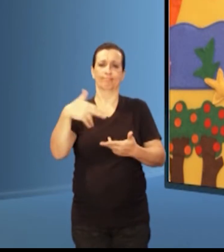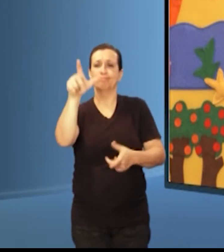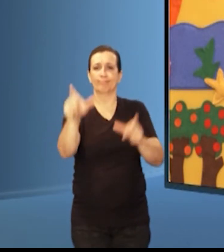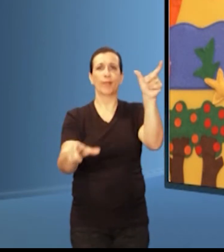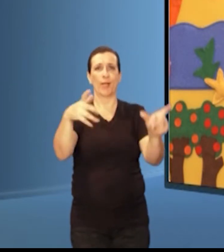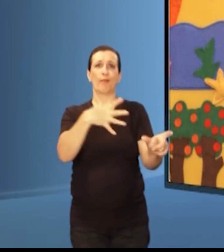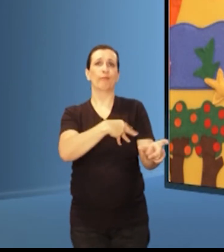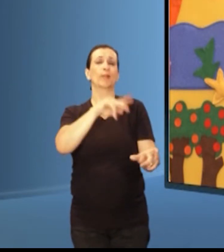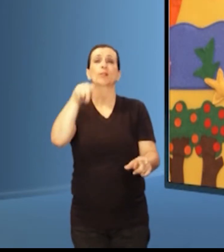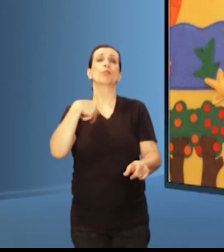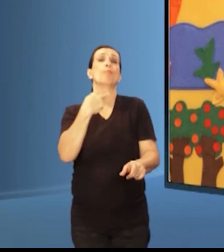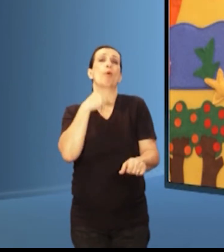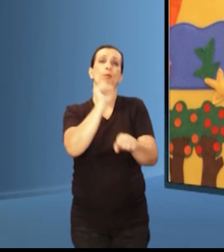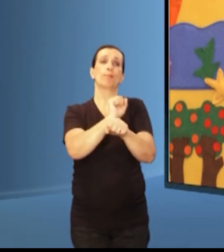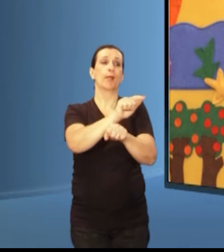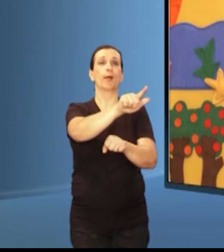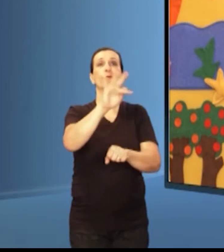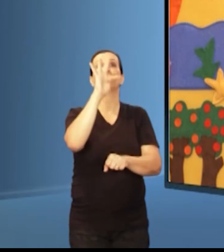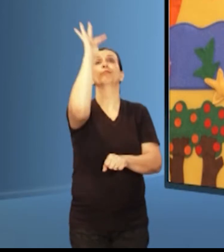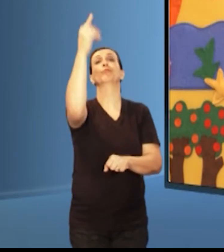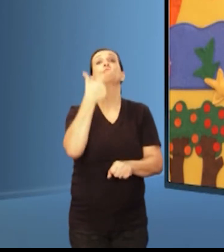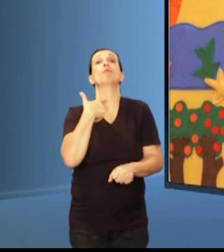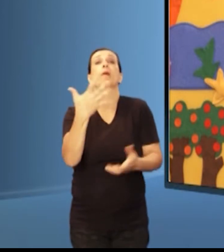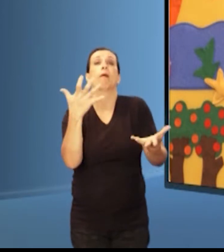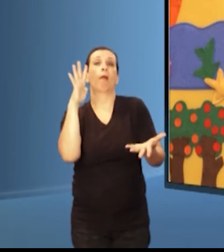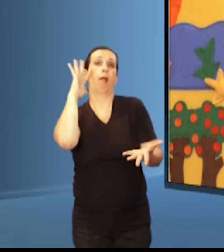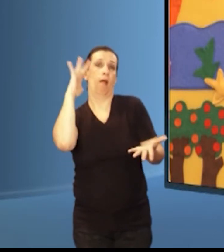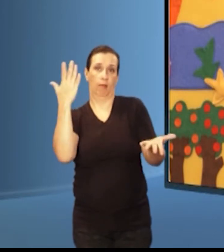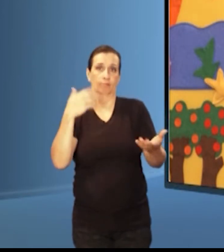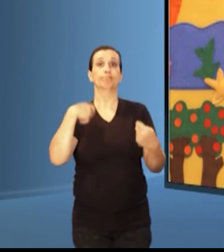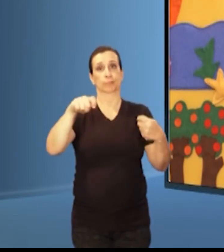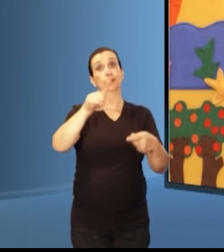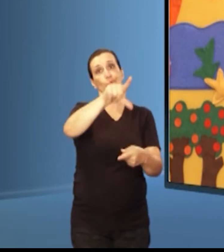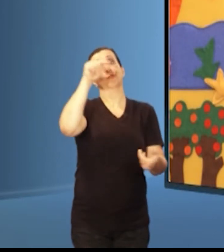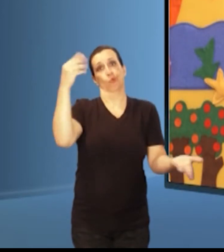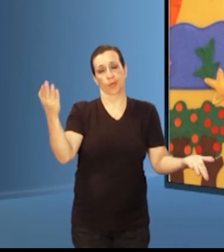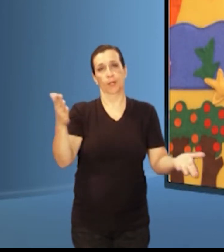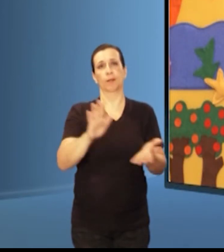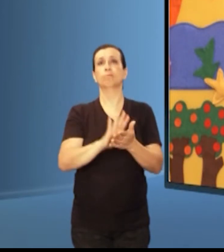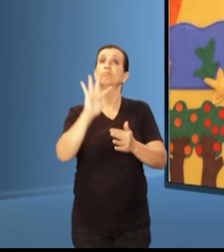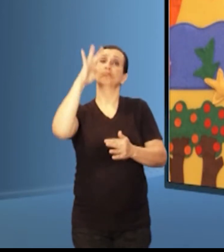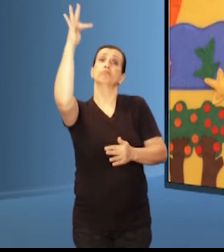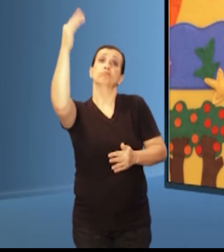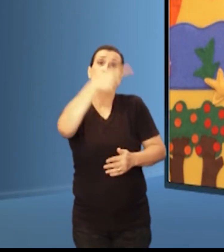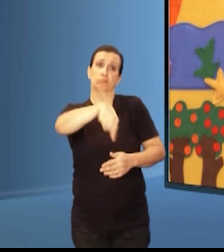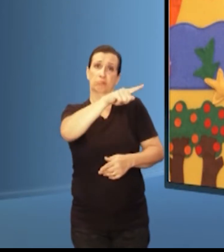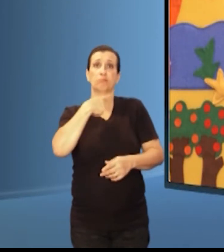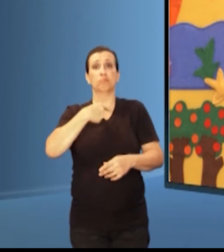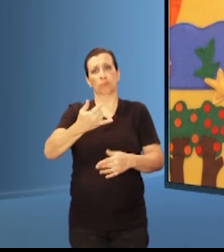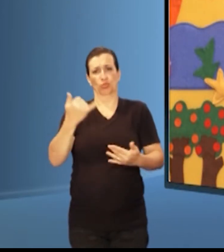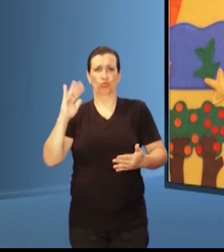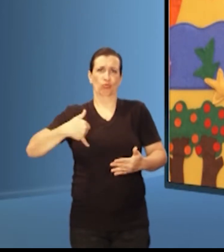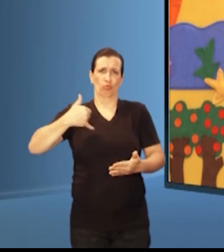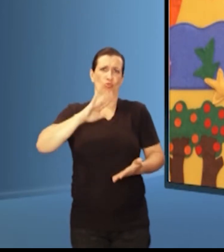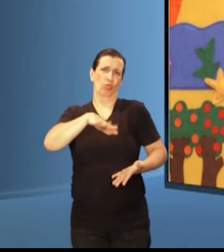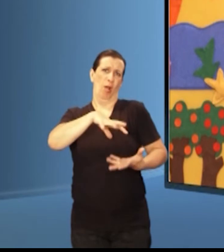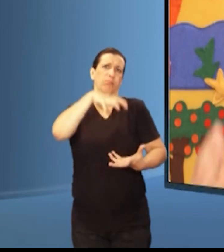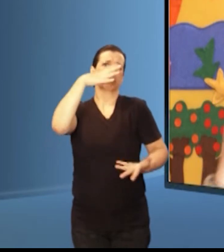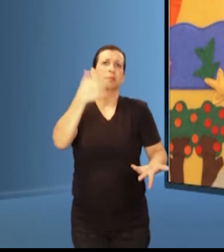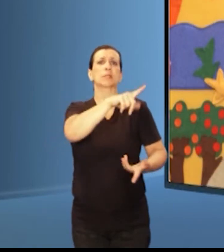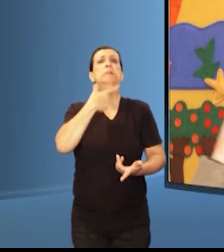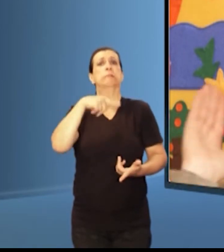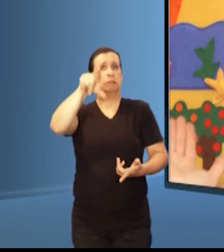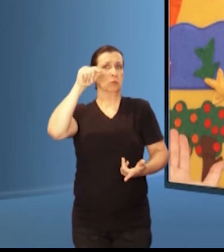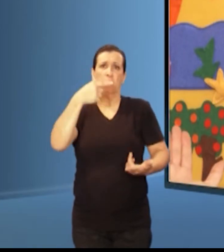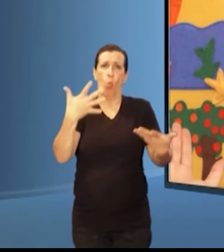que a gente não pode esperar eles quererem para a gente escolher por eles. Mais tarde, se ele for mais velho, quando ele puder escolher e